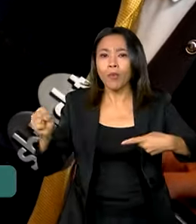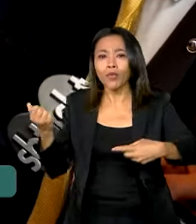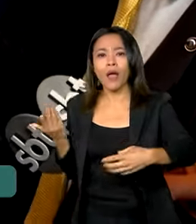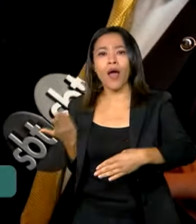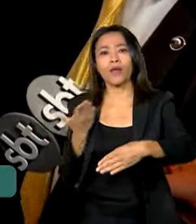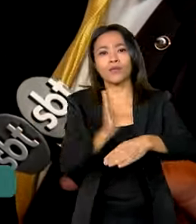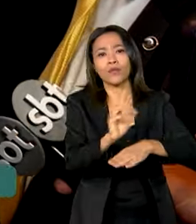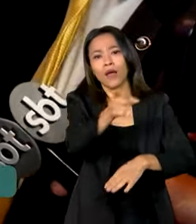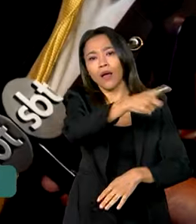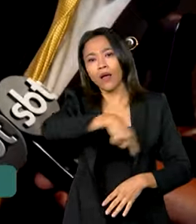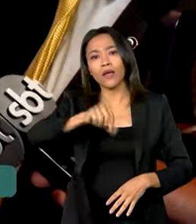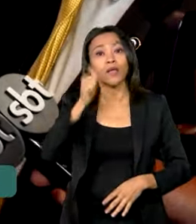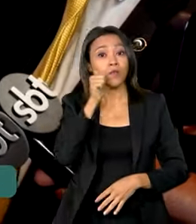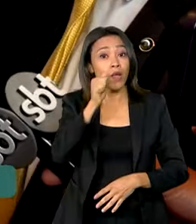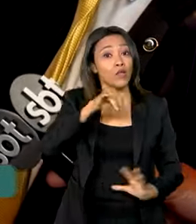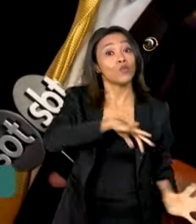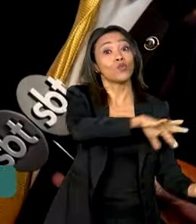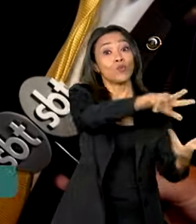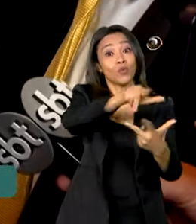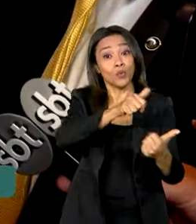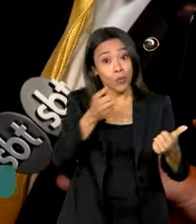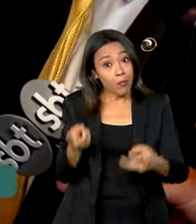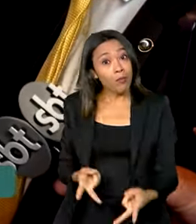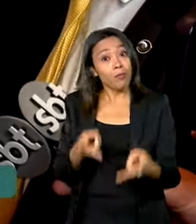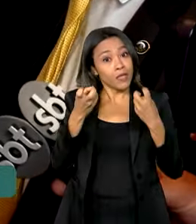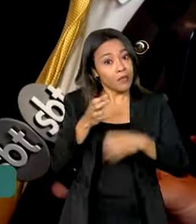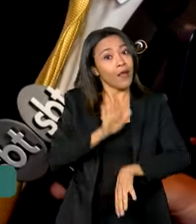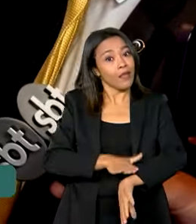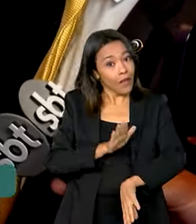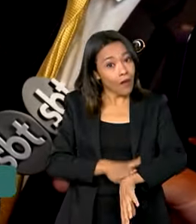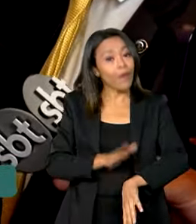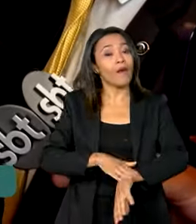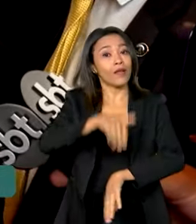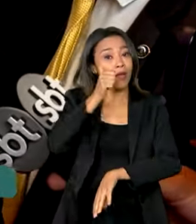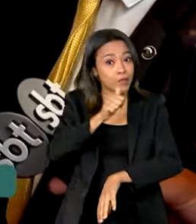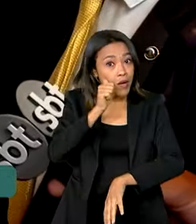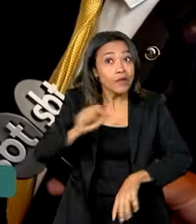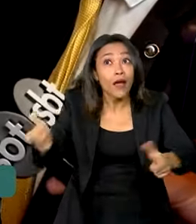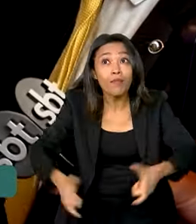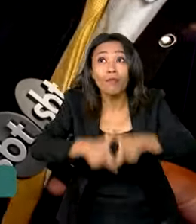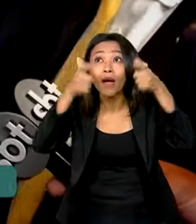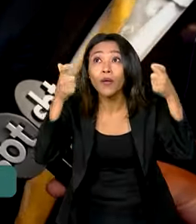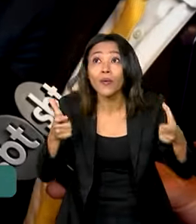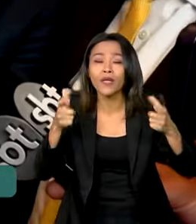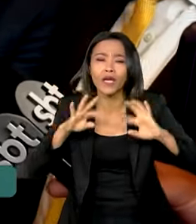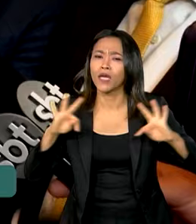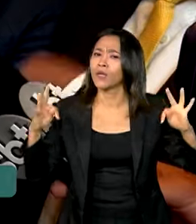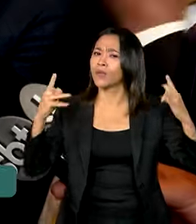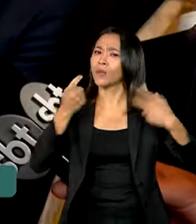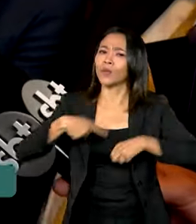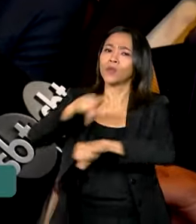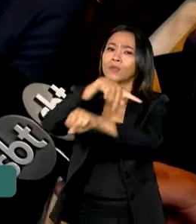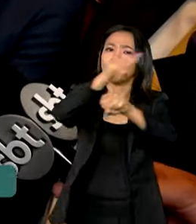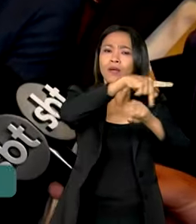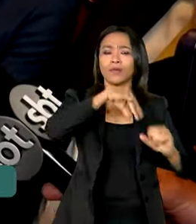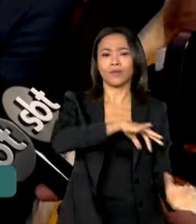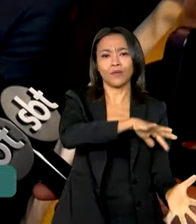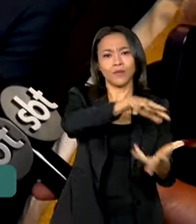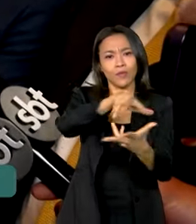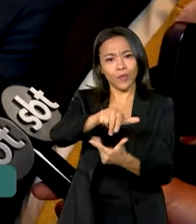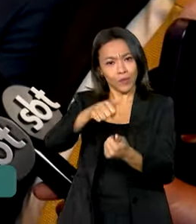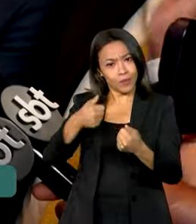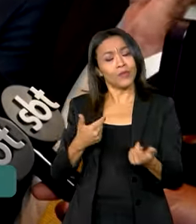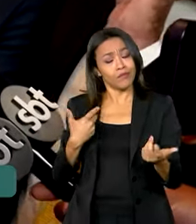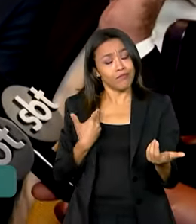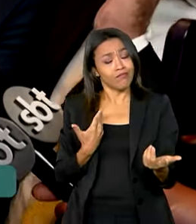as mulheres no mundo inteiro percebam que tá na hora das mulheres que são maioria em todos os países do mundo assumo